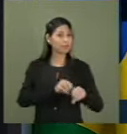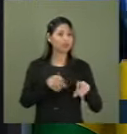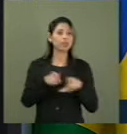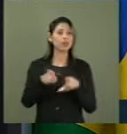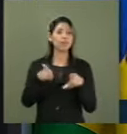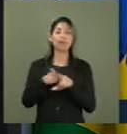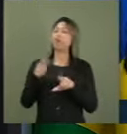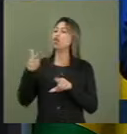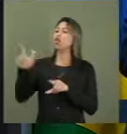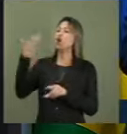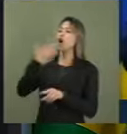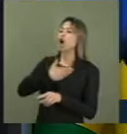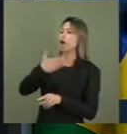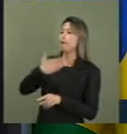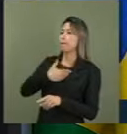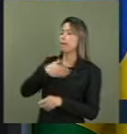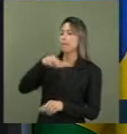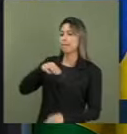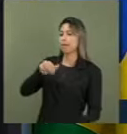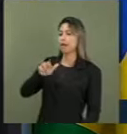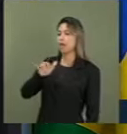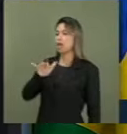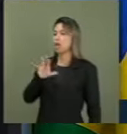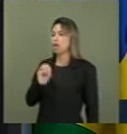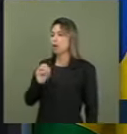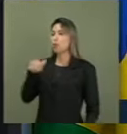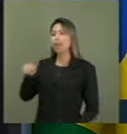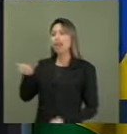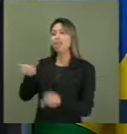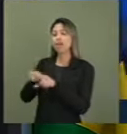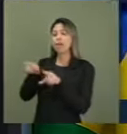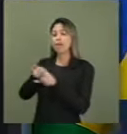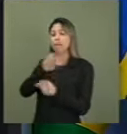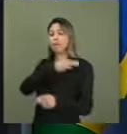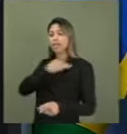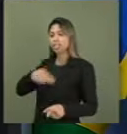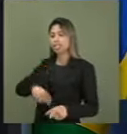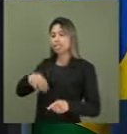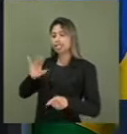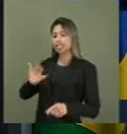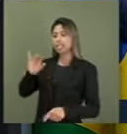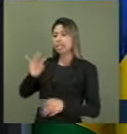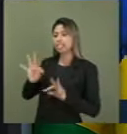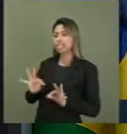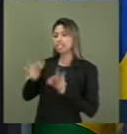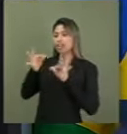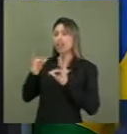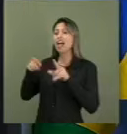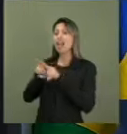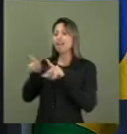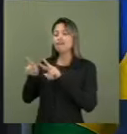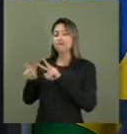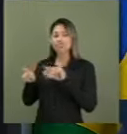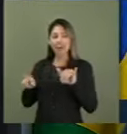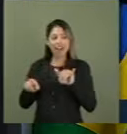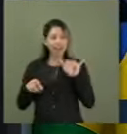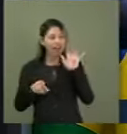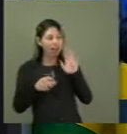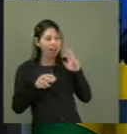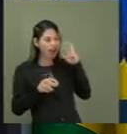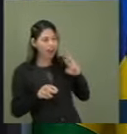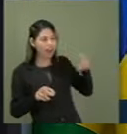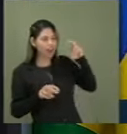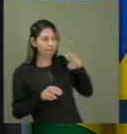colega Marcos Pontes, que foi ministro da Ciência e Tecnologia, vai fiscalizar o governo Lula no